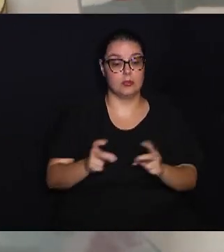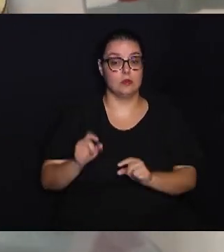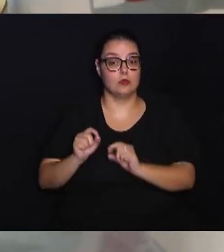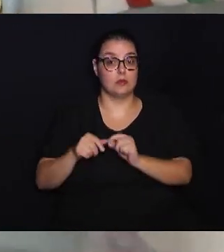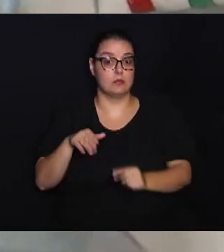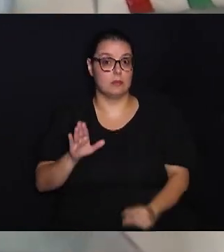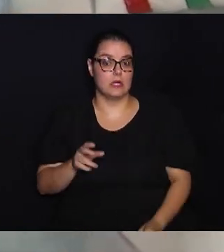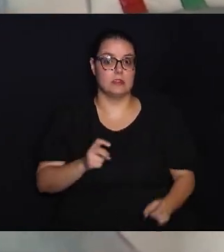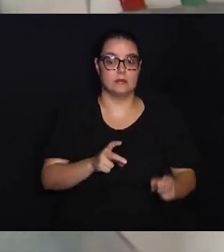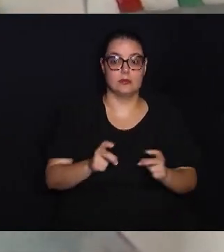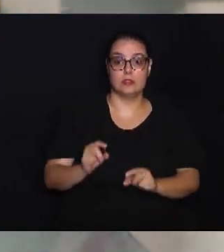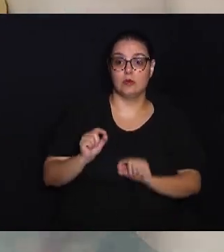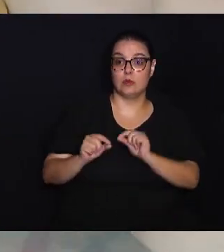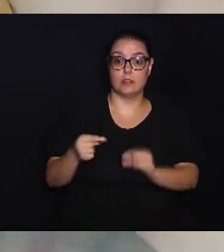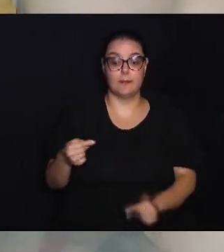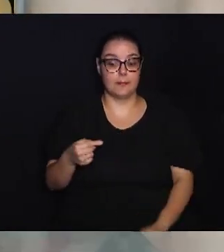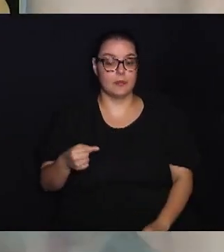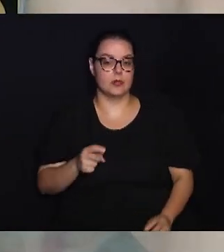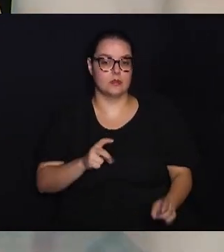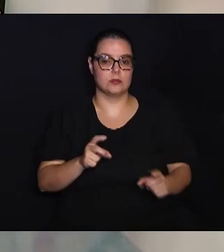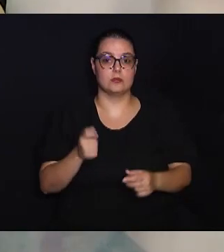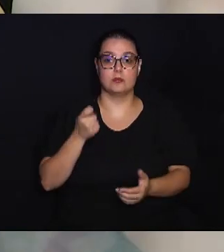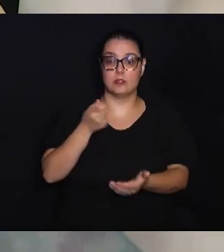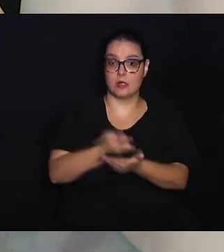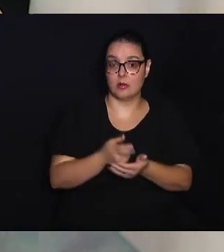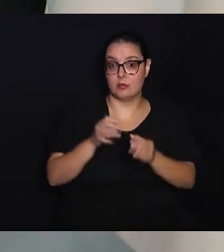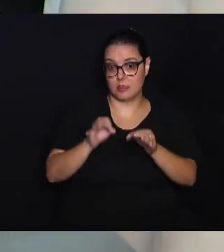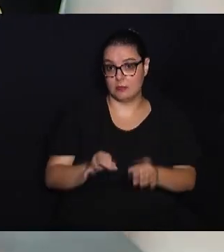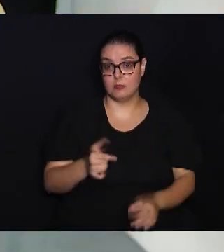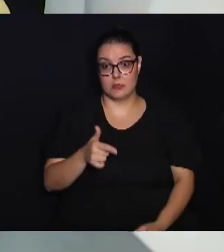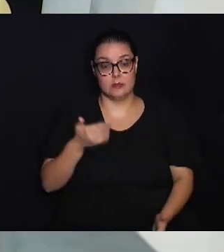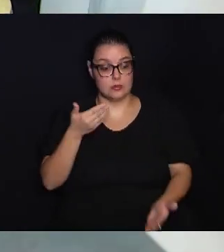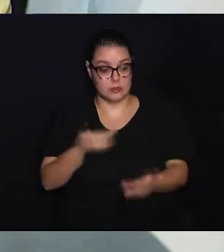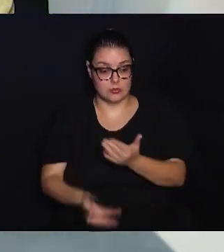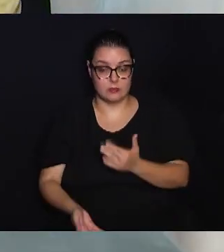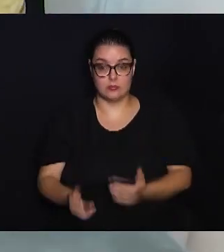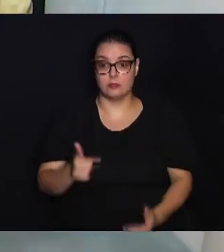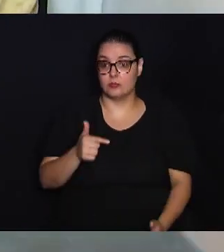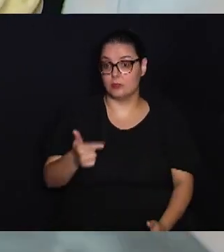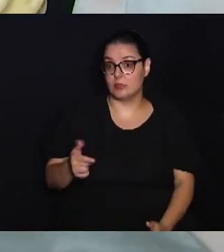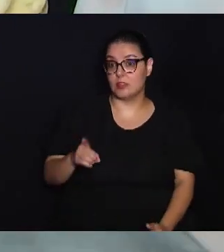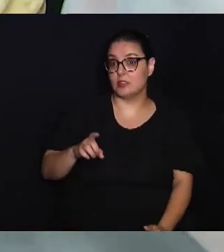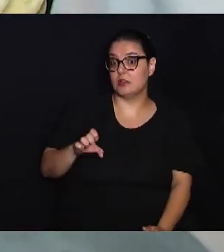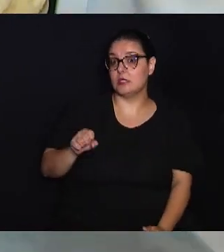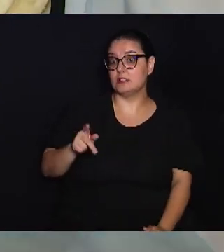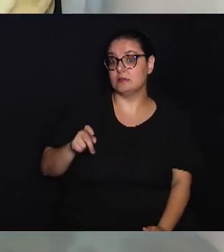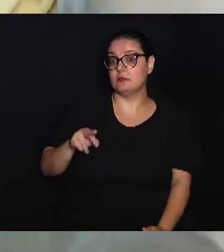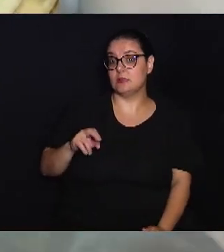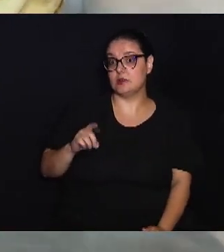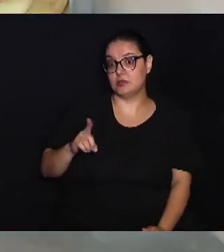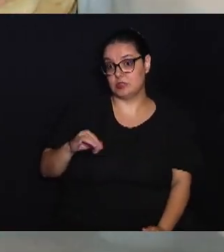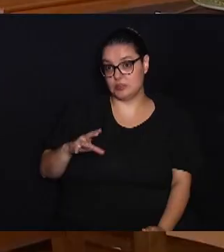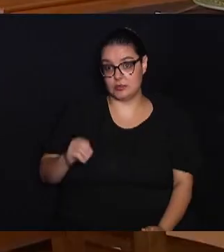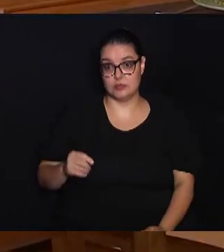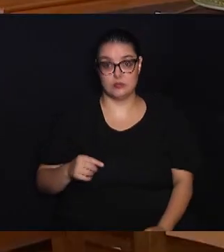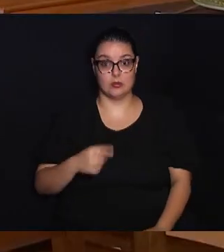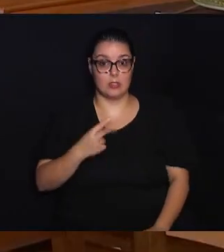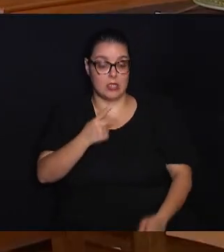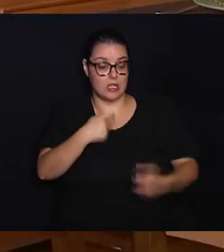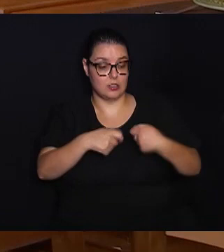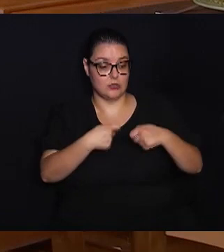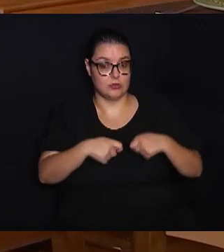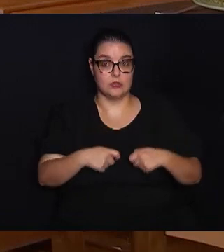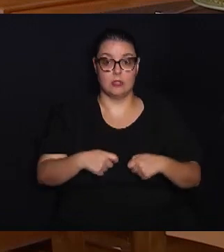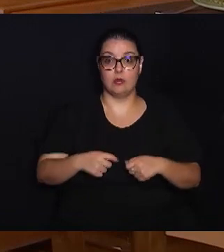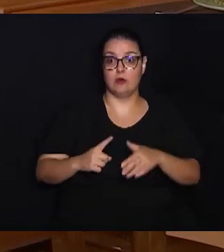vem O que você mais vendeu o que você menos vendeu e fazer a compra certa para não ter perca não ter desperdício ela negocia